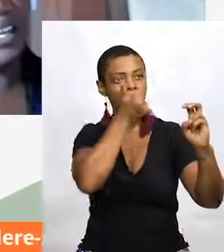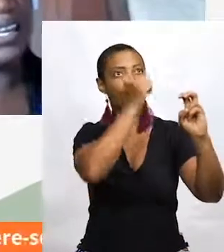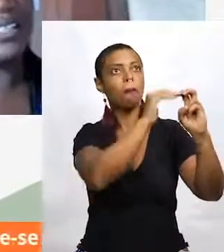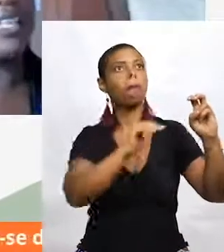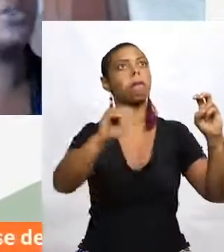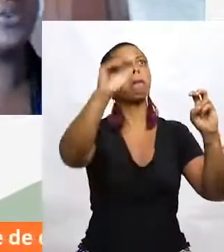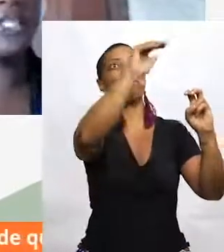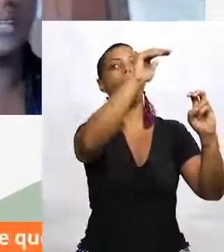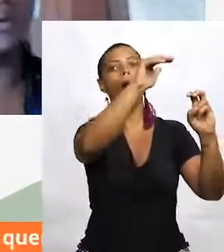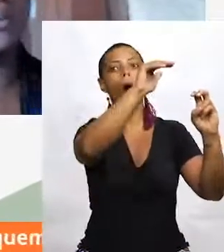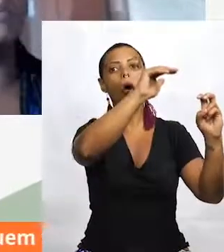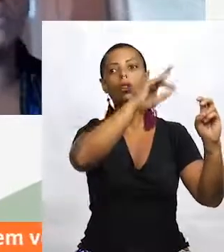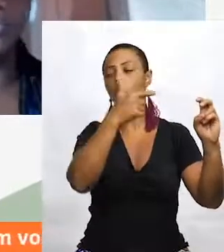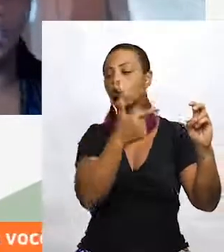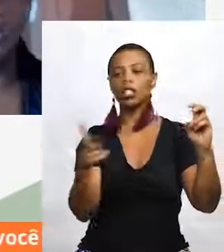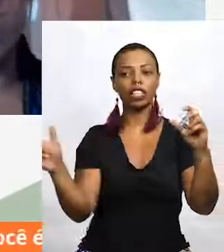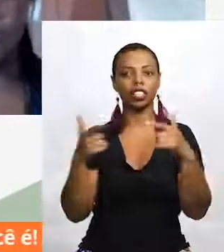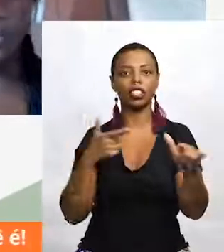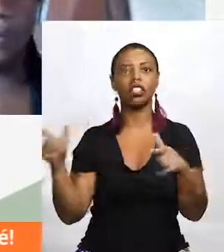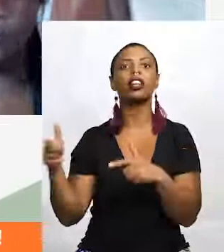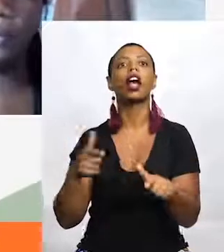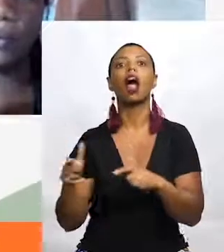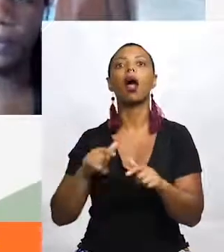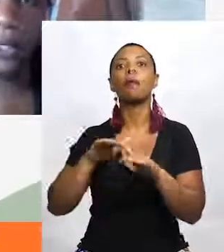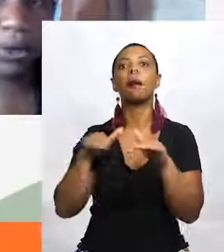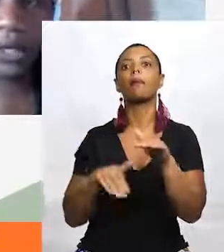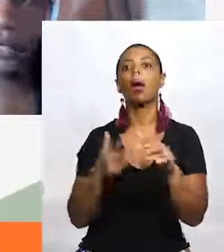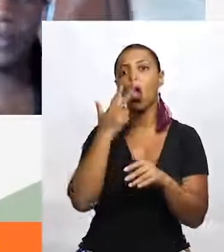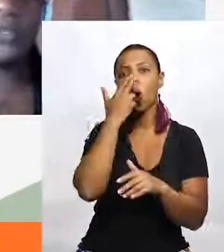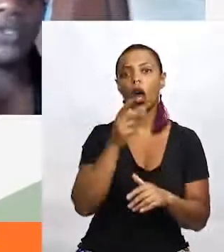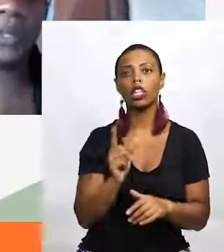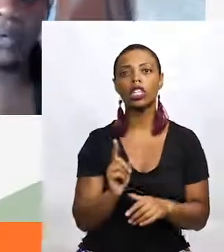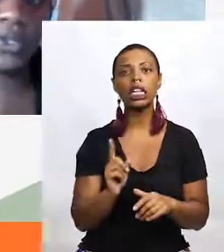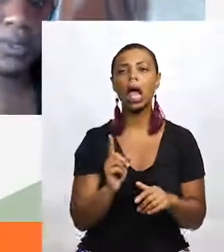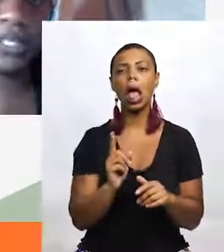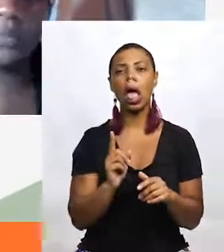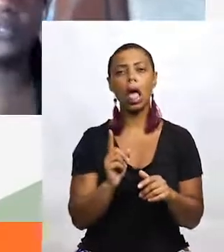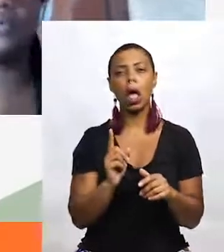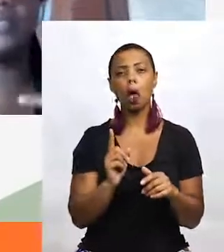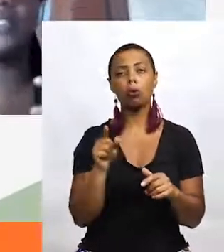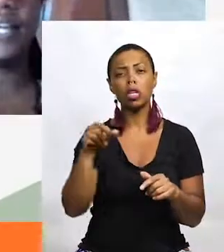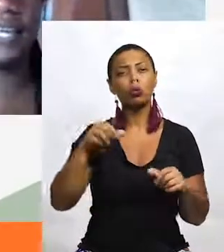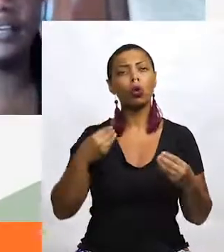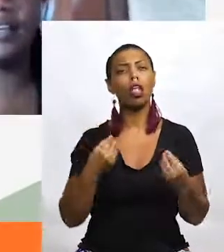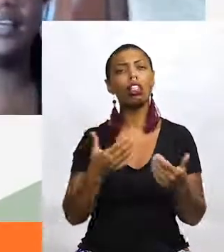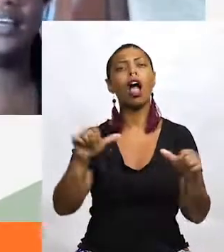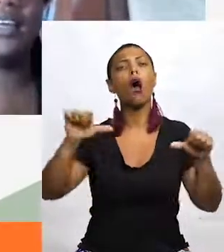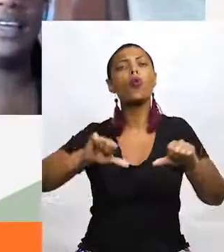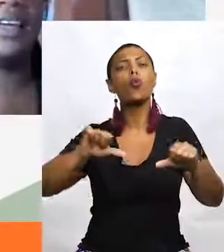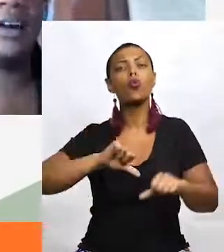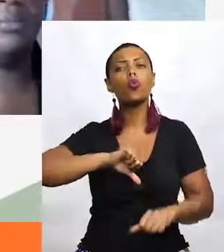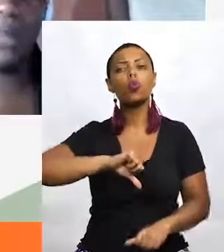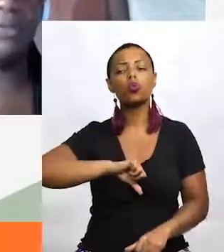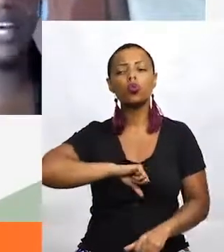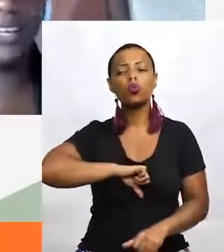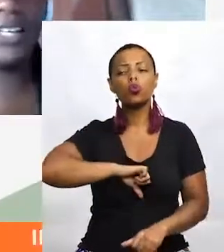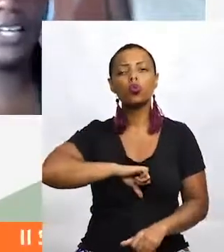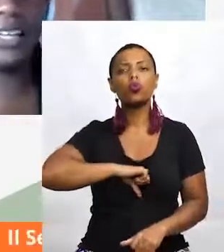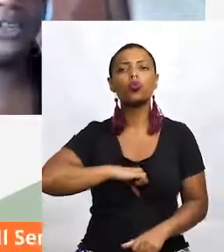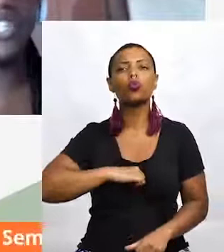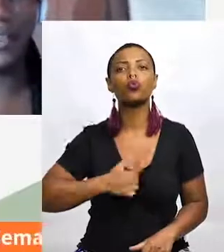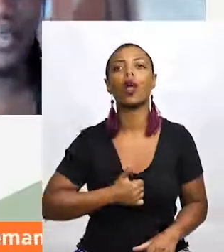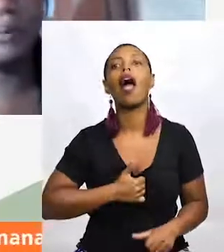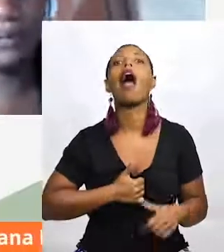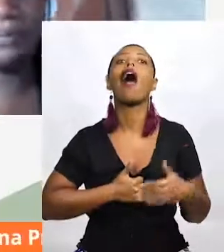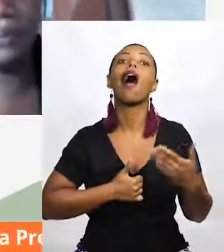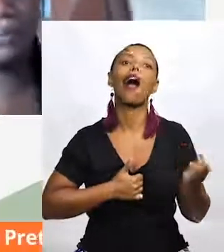esquecido, sendo considerado como improdutivo. Acho que não é bom para o psicológico das pessoas, para a autoestima das pessoas, e aí é o backfire,